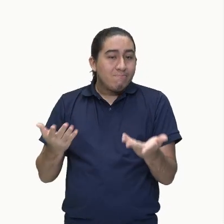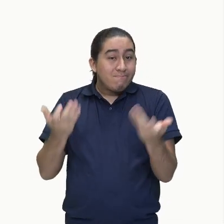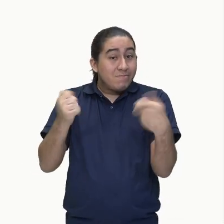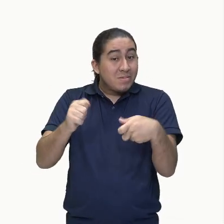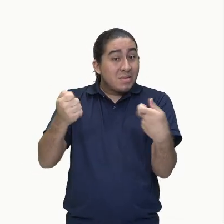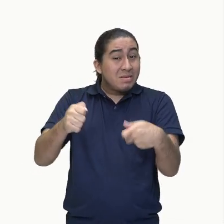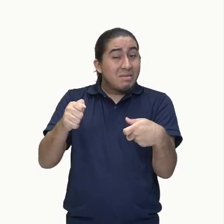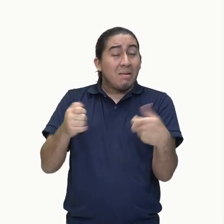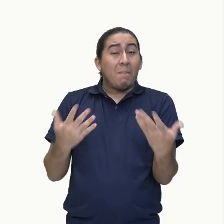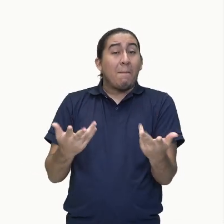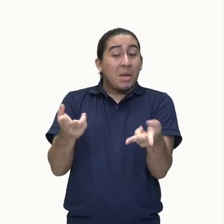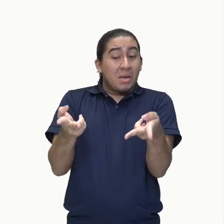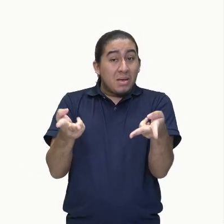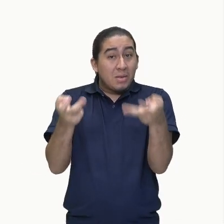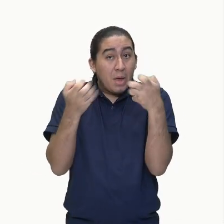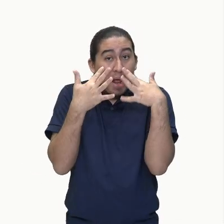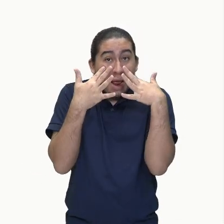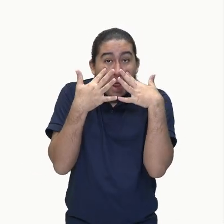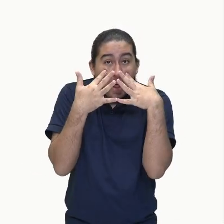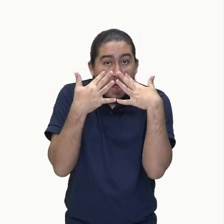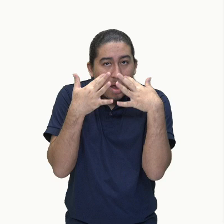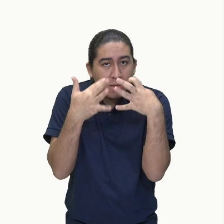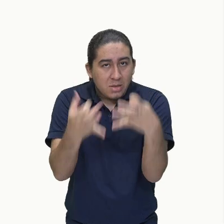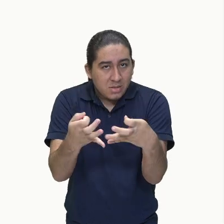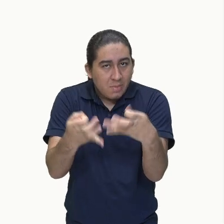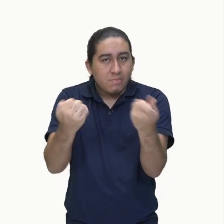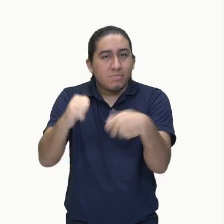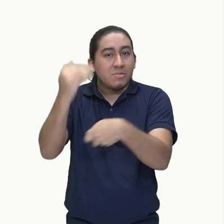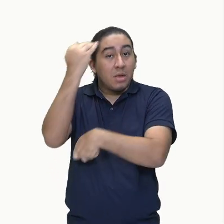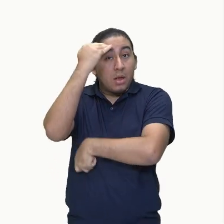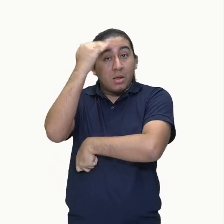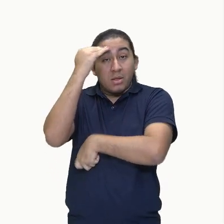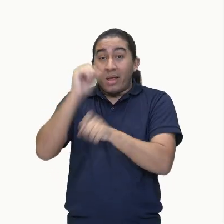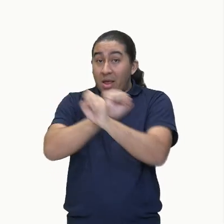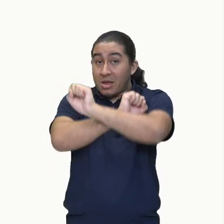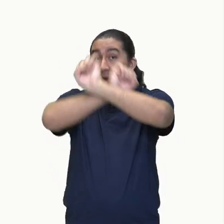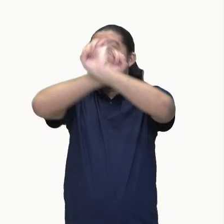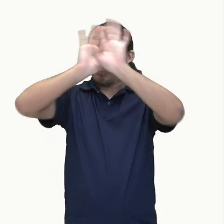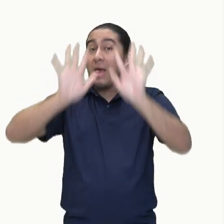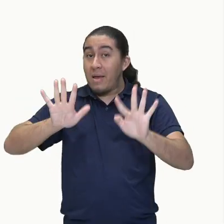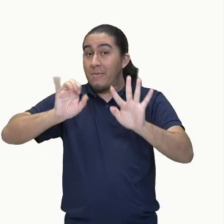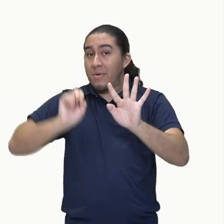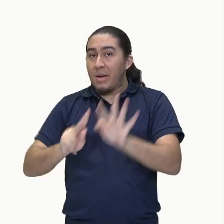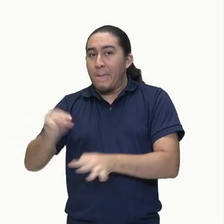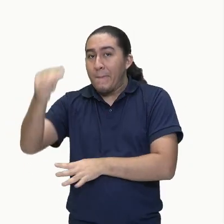fundo dos meus olhos, que eu vou falar isso aqui, e você tem que entender e levar isso para a vida.